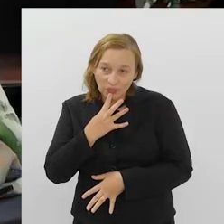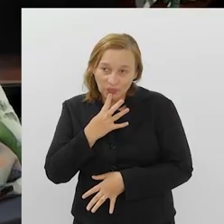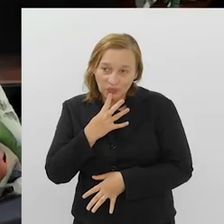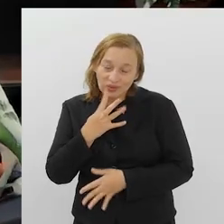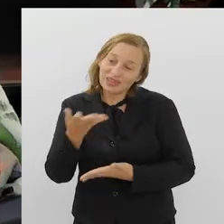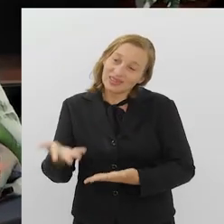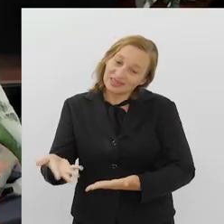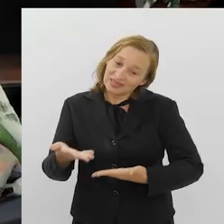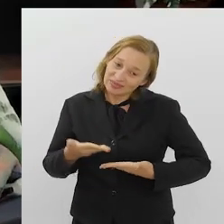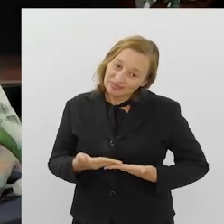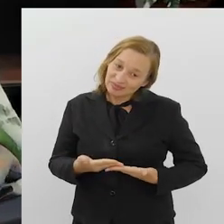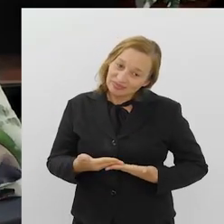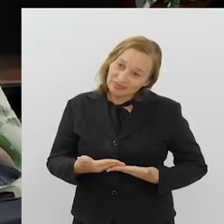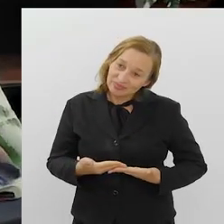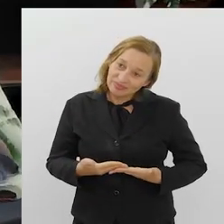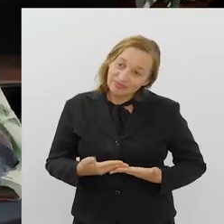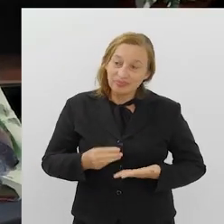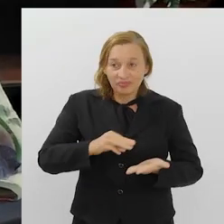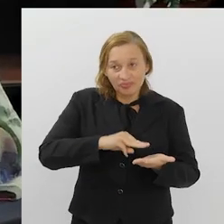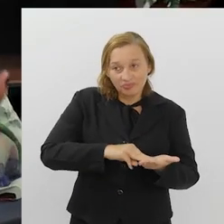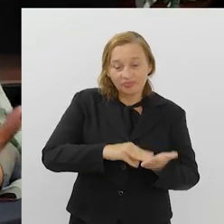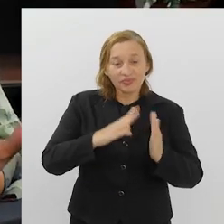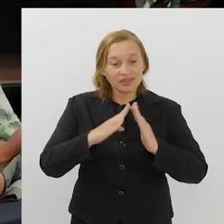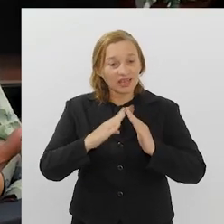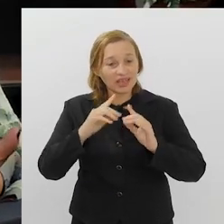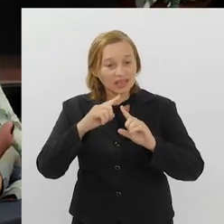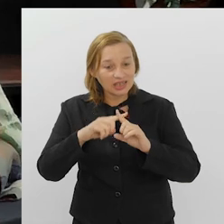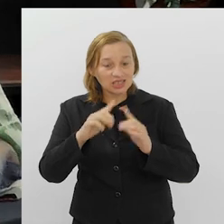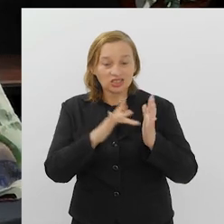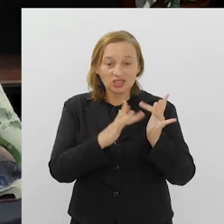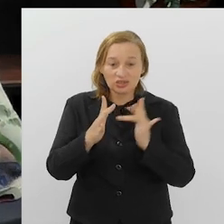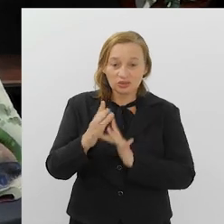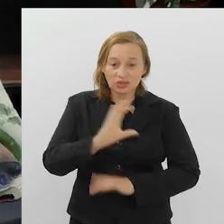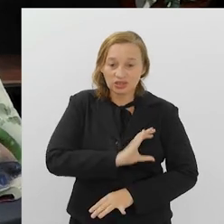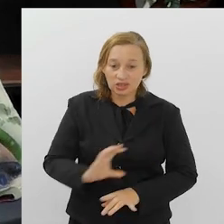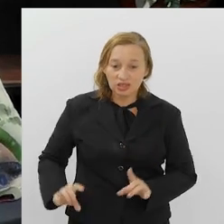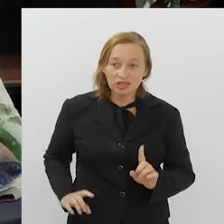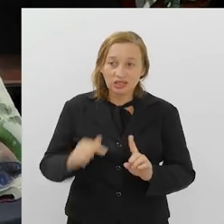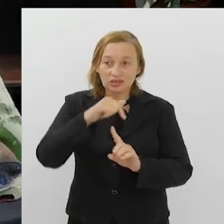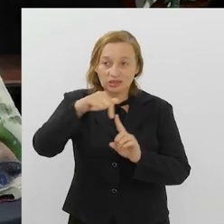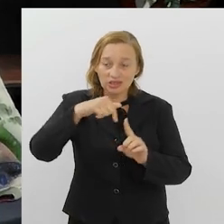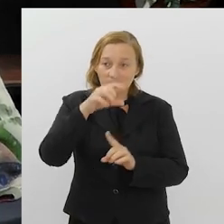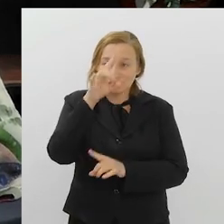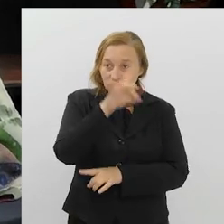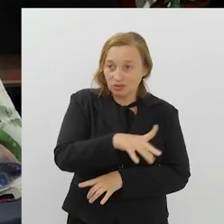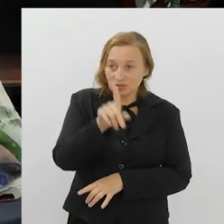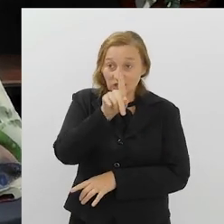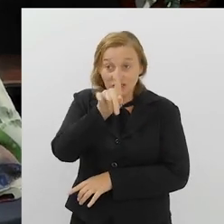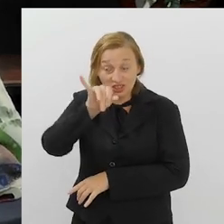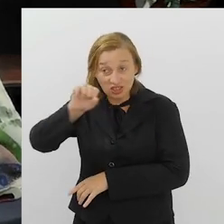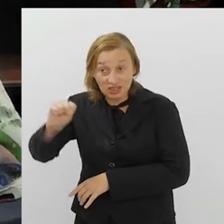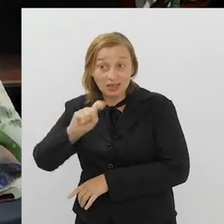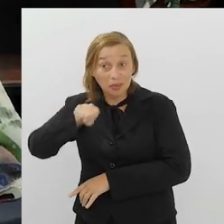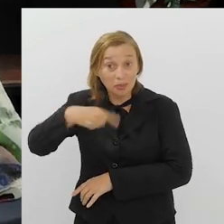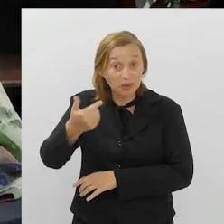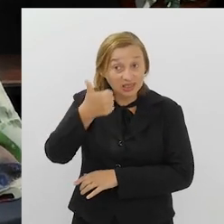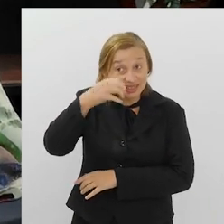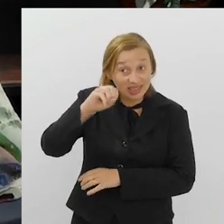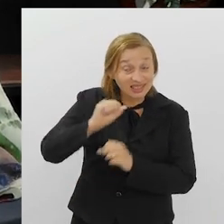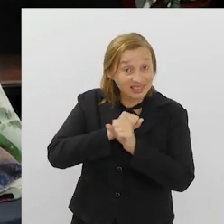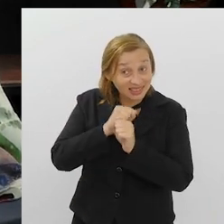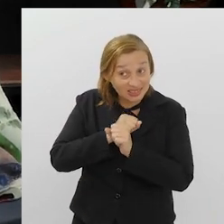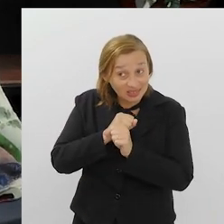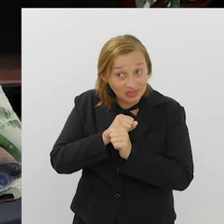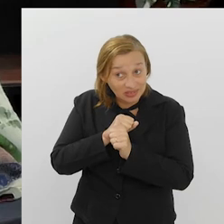hoje conhecemos enfim Recebemos um membro da igreja de Jesus Cristo Santo dos últimos